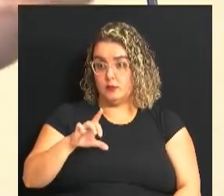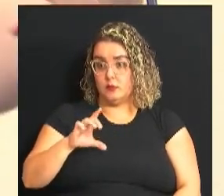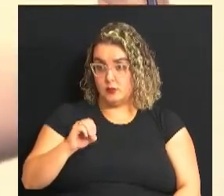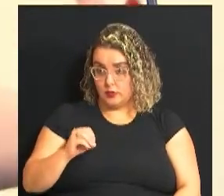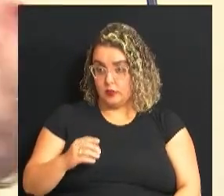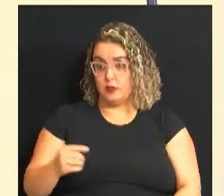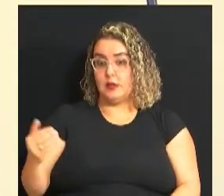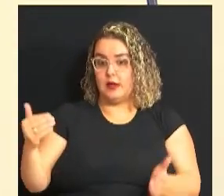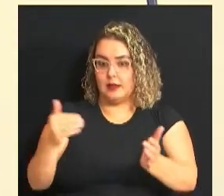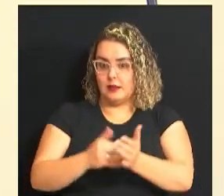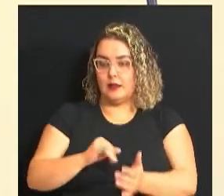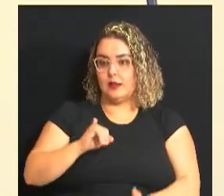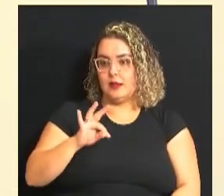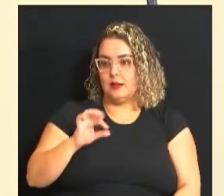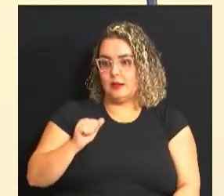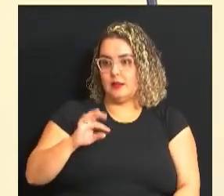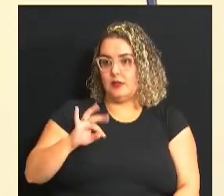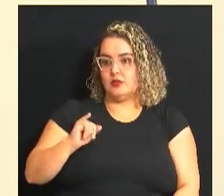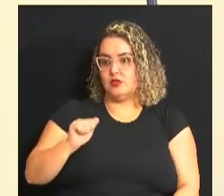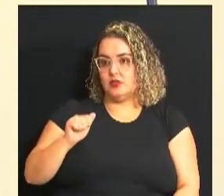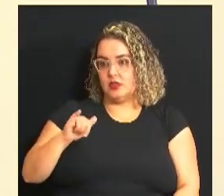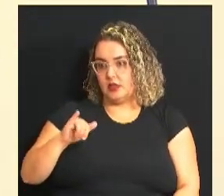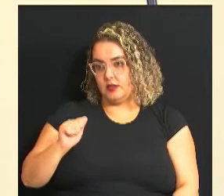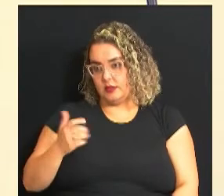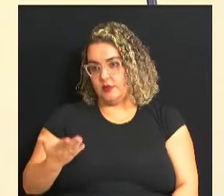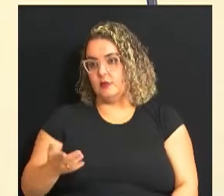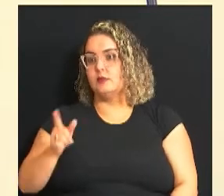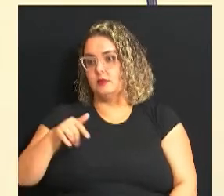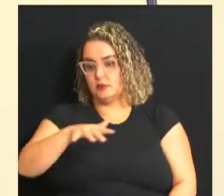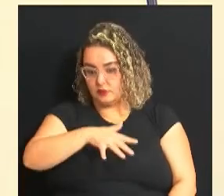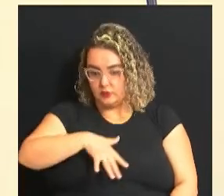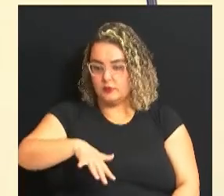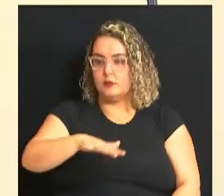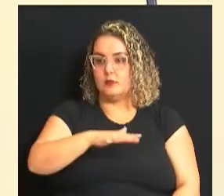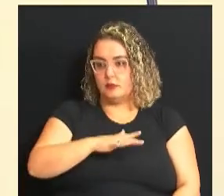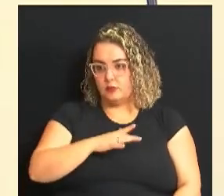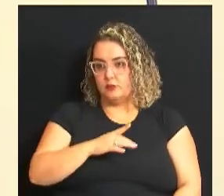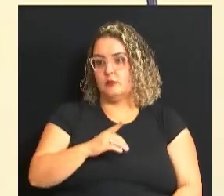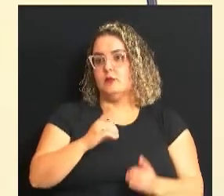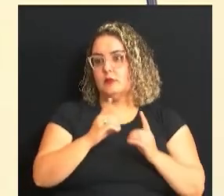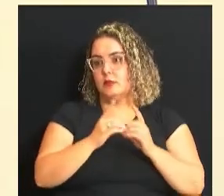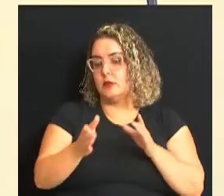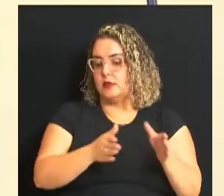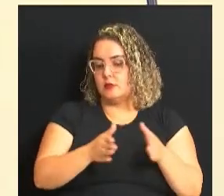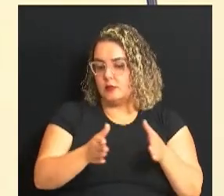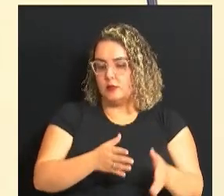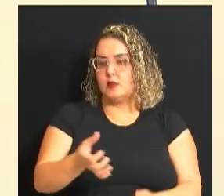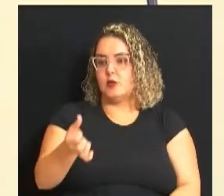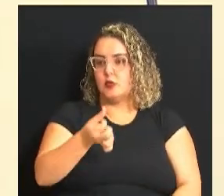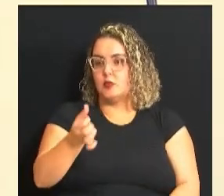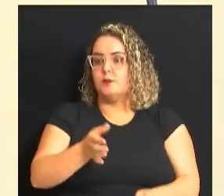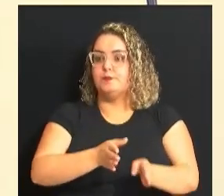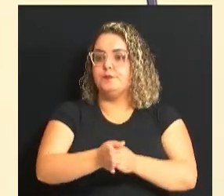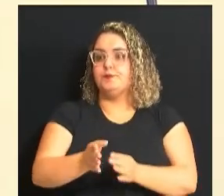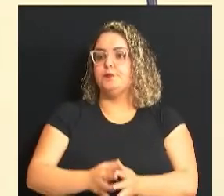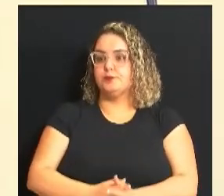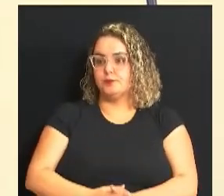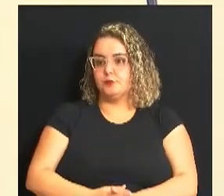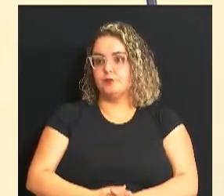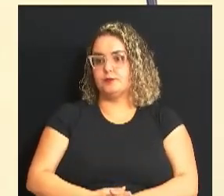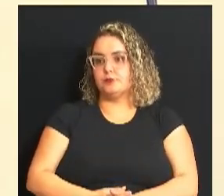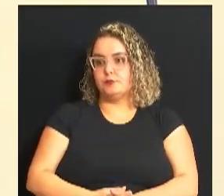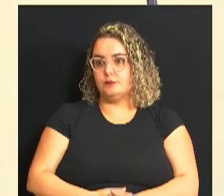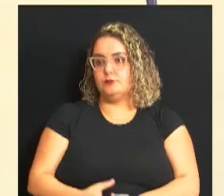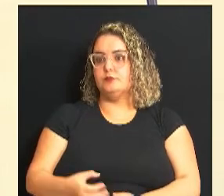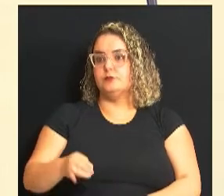região muito extensa. Então, esta será a região contemplada neste momento com o sexto conselho. Se ele vem com